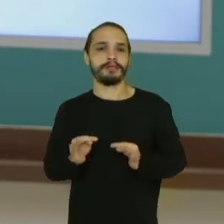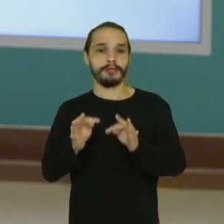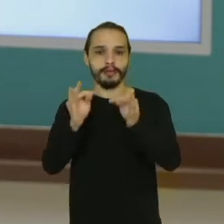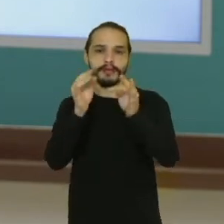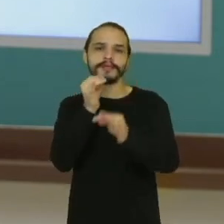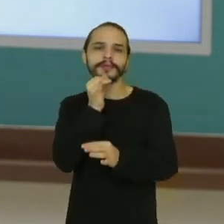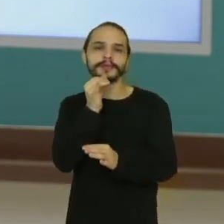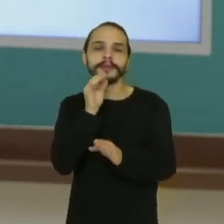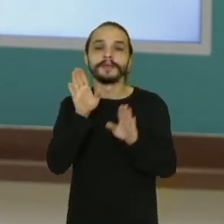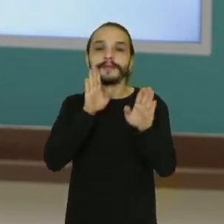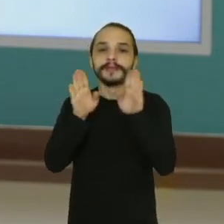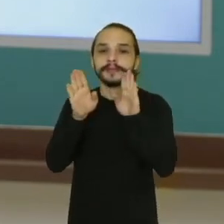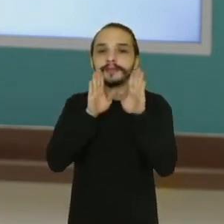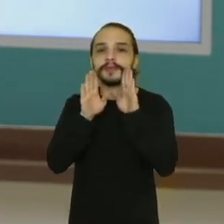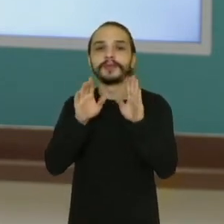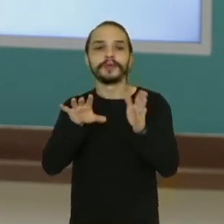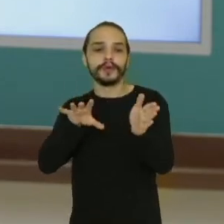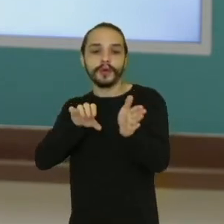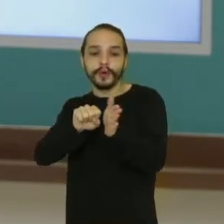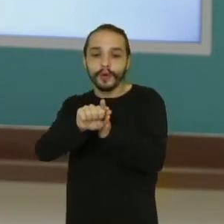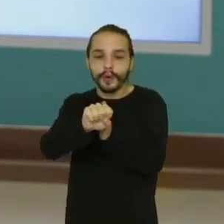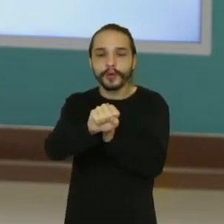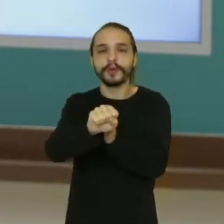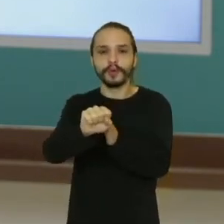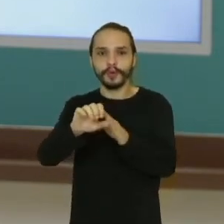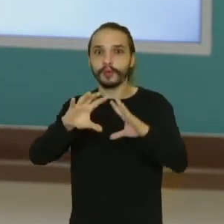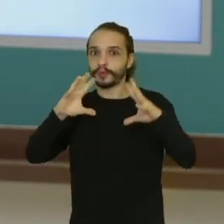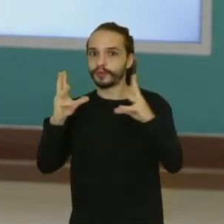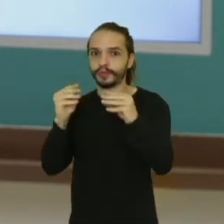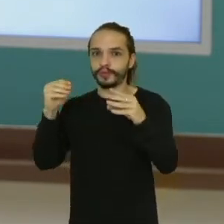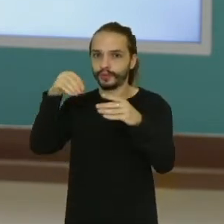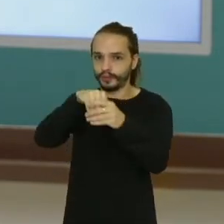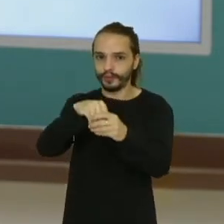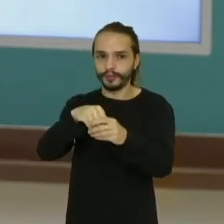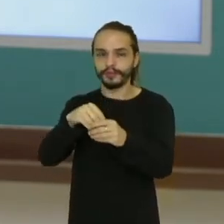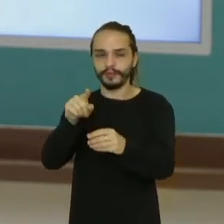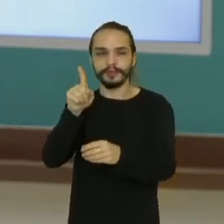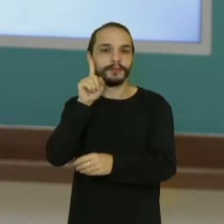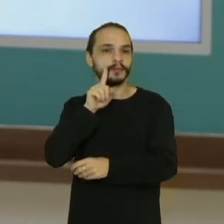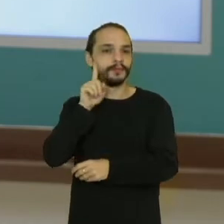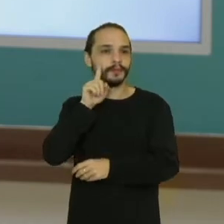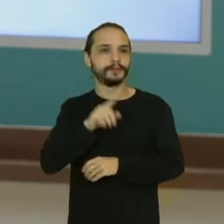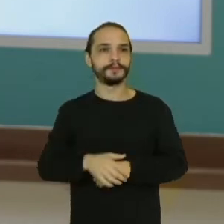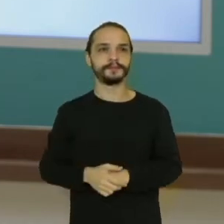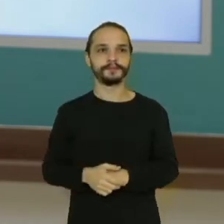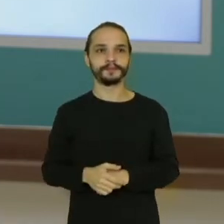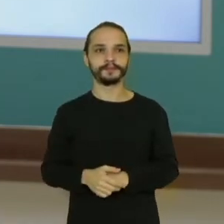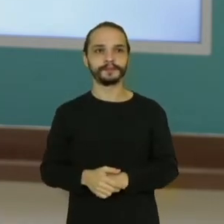exemplo o Facebook, o Google, além de outras, ok? Muito bem.